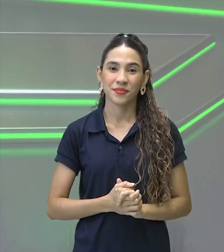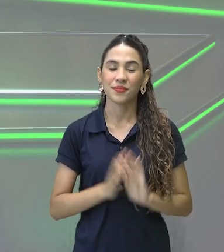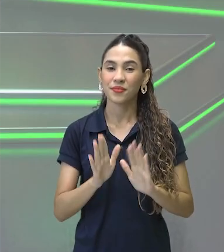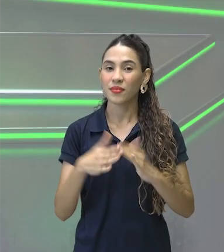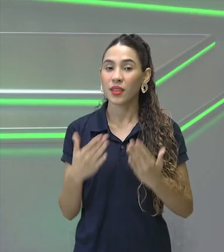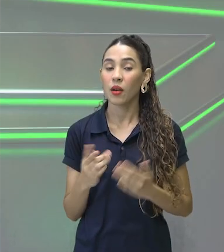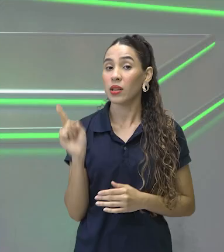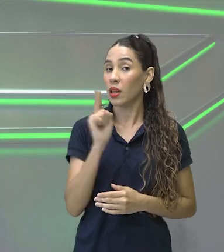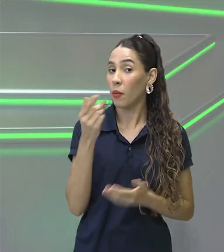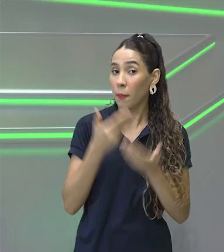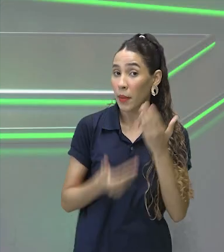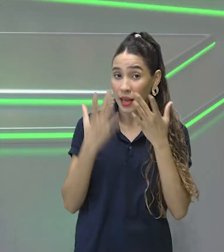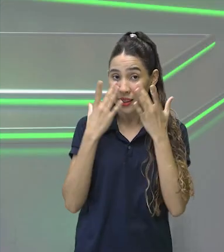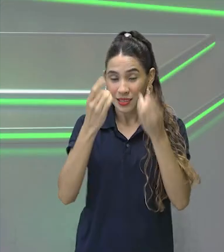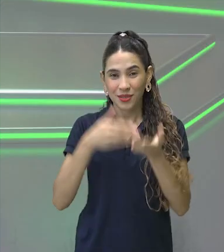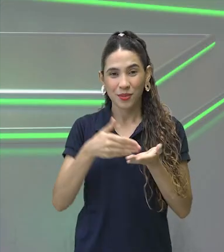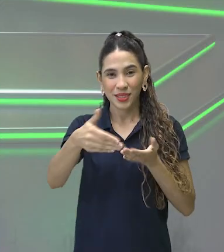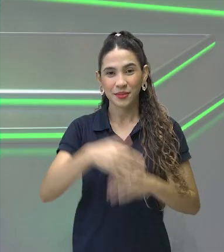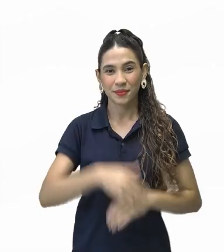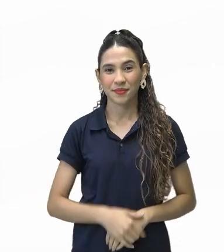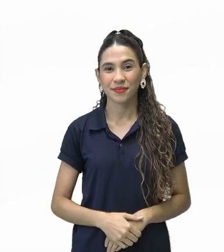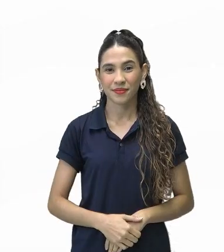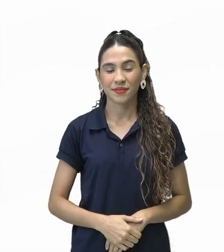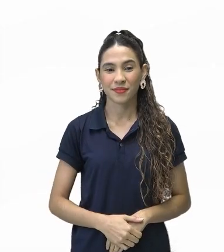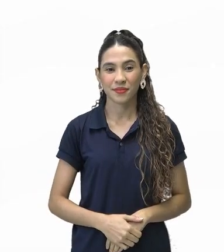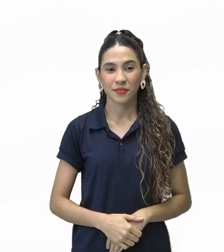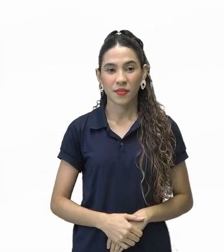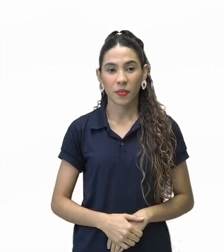Então, não perca atenção e vamos começar.